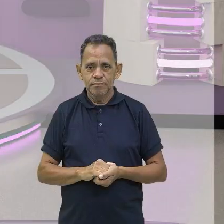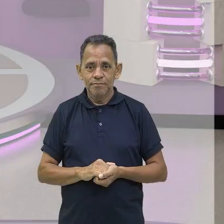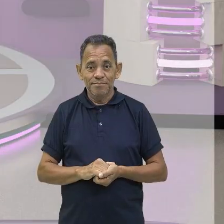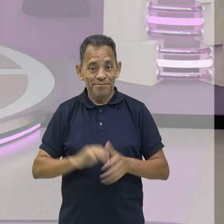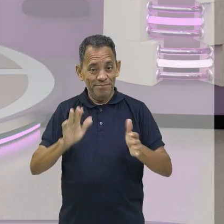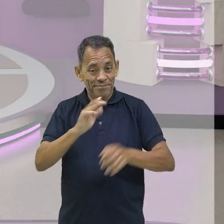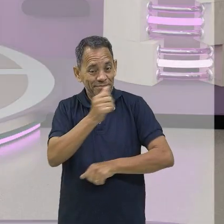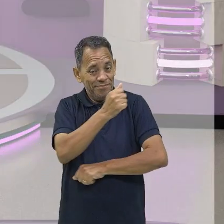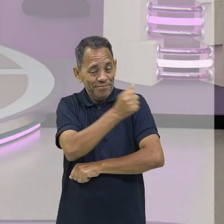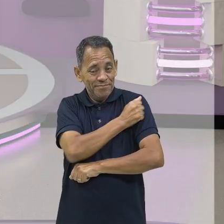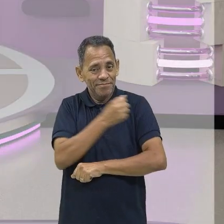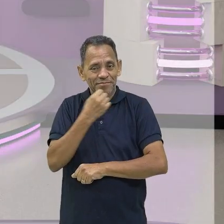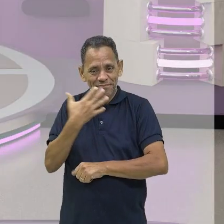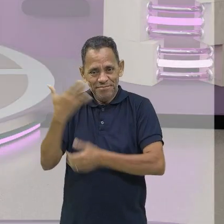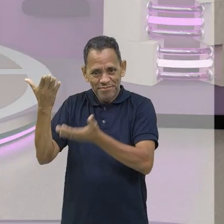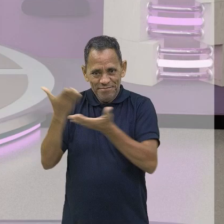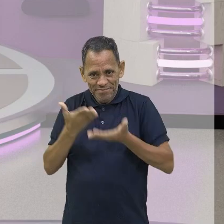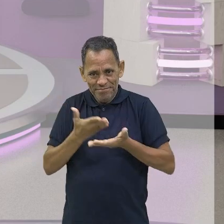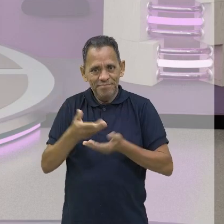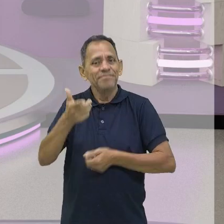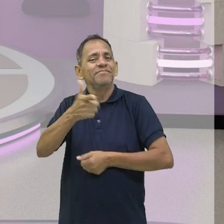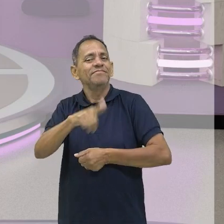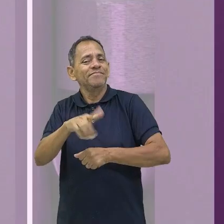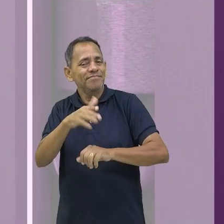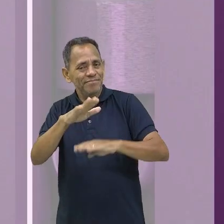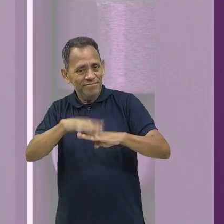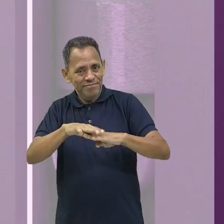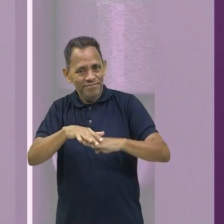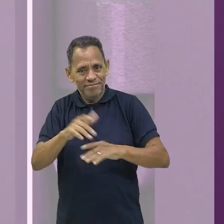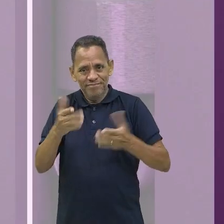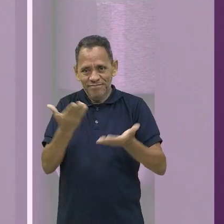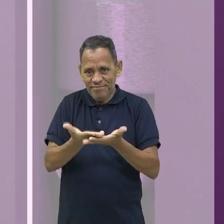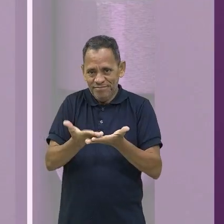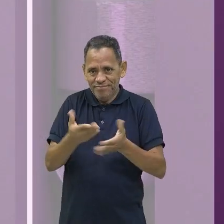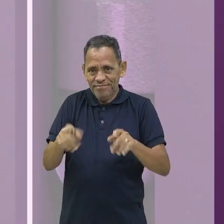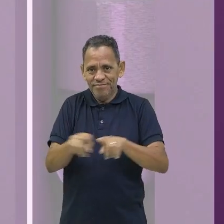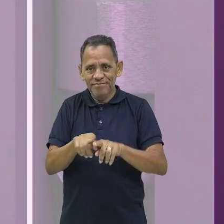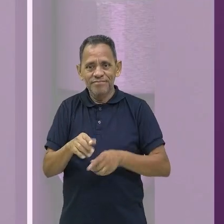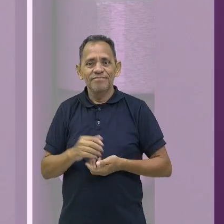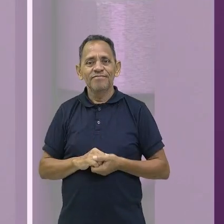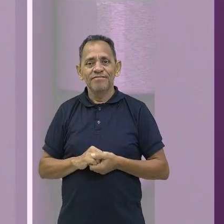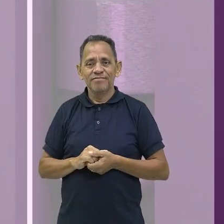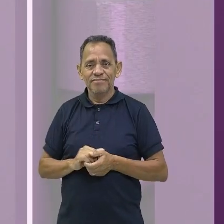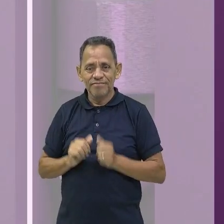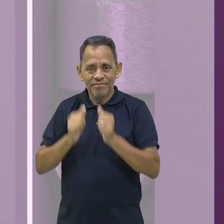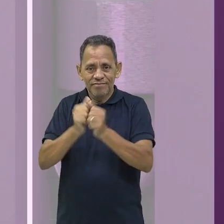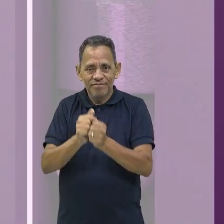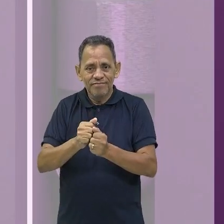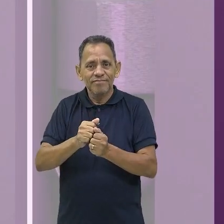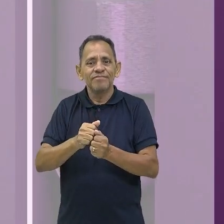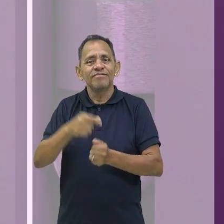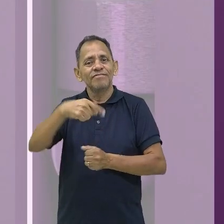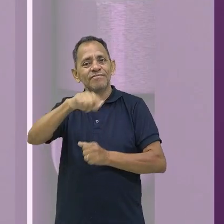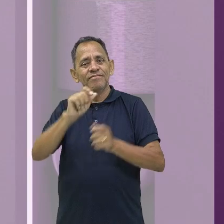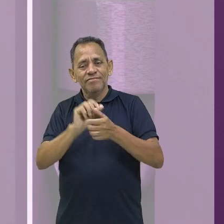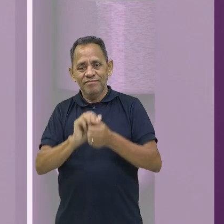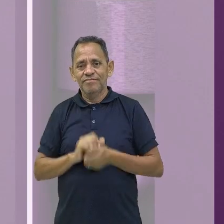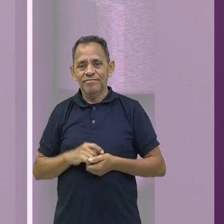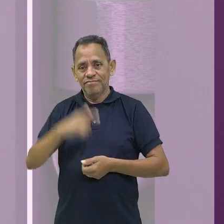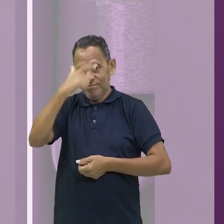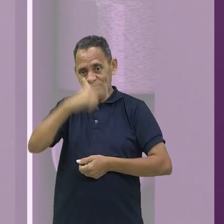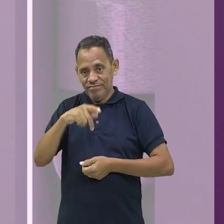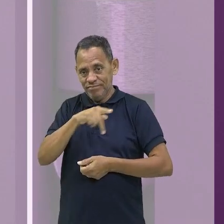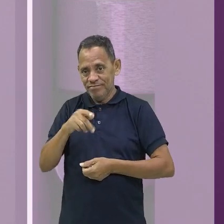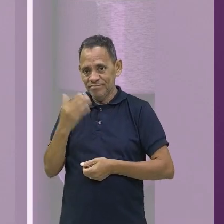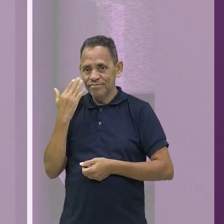Olá, alunos, sejam todos bem-vindos a mais uma aula de matemática. Aqui com vocês, mais uma vez, o professor Jean Nobre, para a gente dar sequência